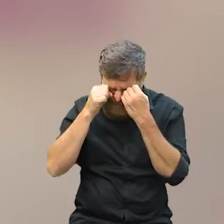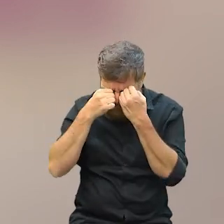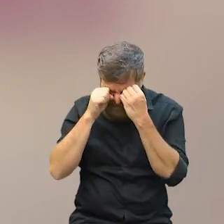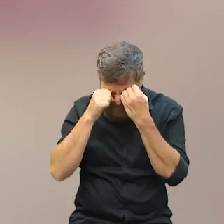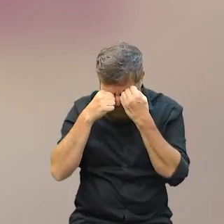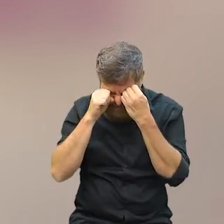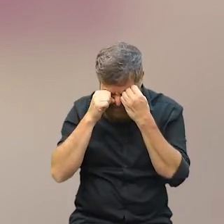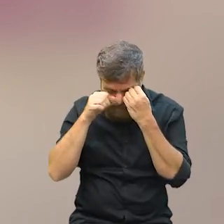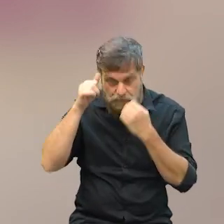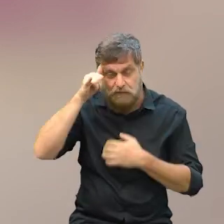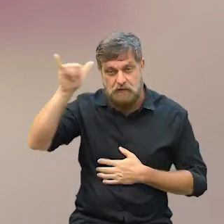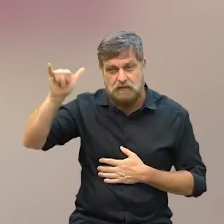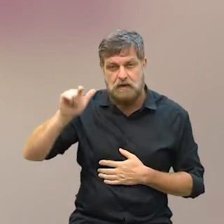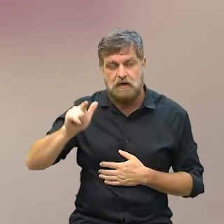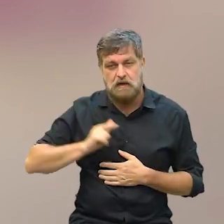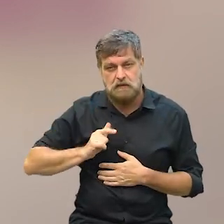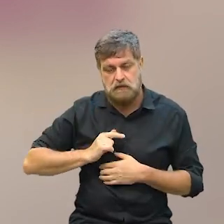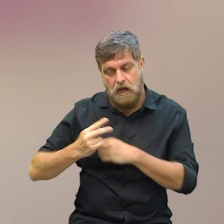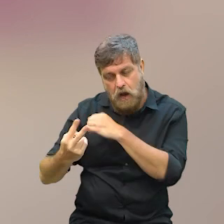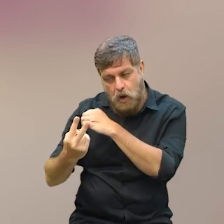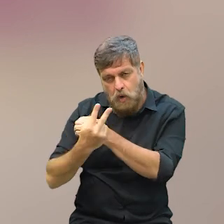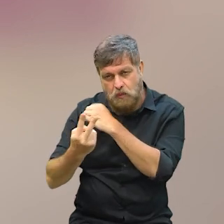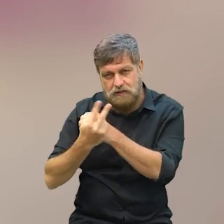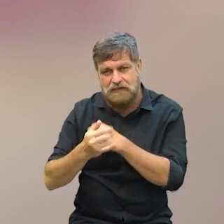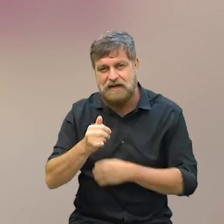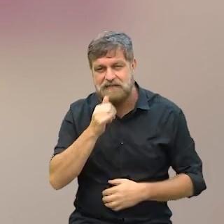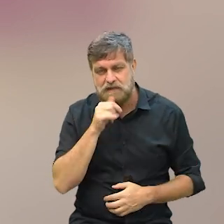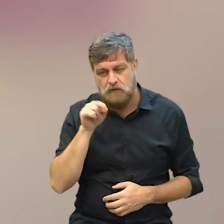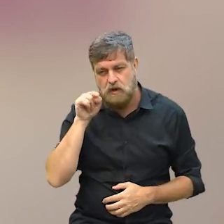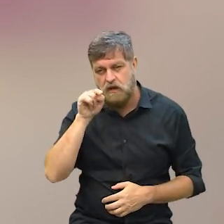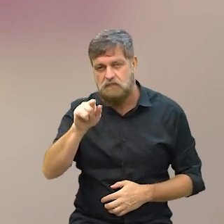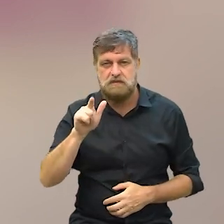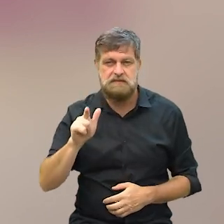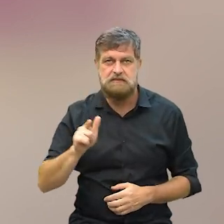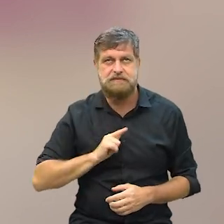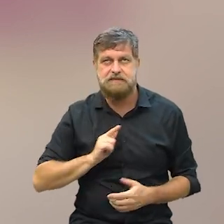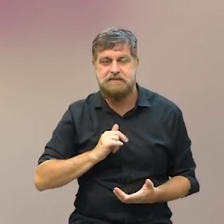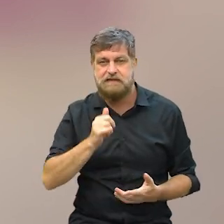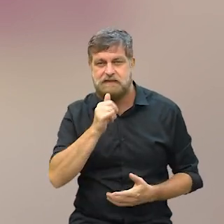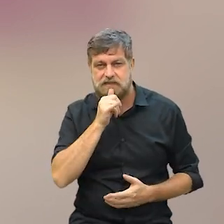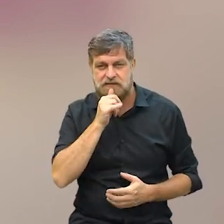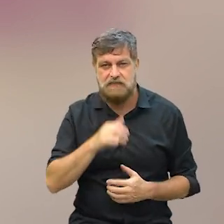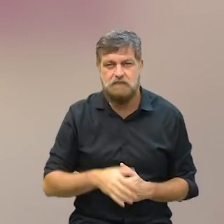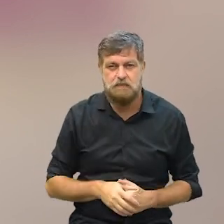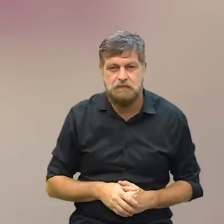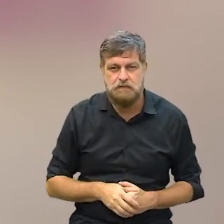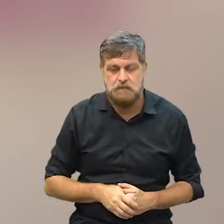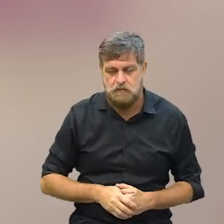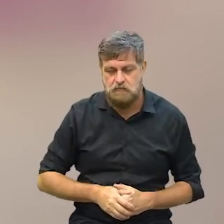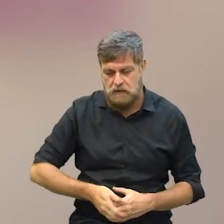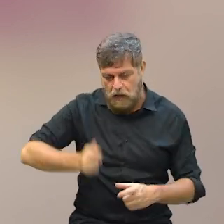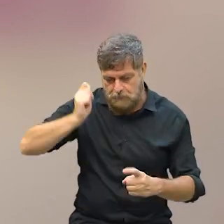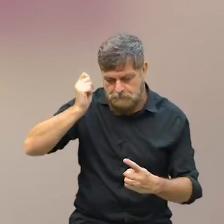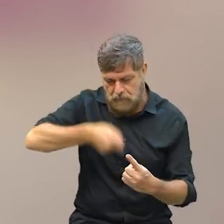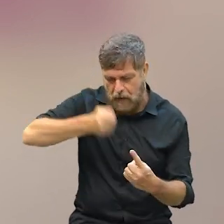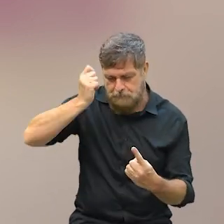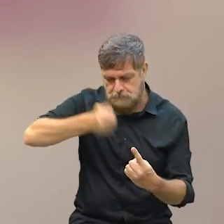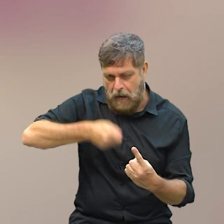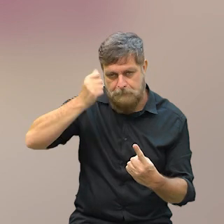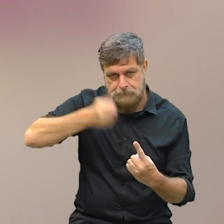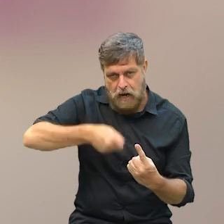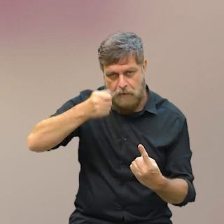usar proteção, né? Para quando você vai fazer vai bater um martelo, um prego